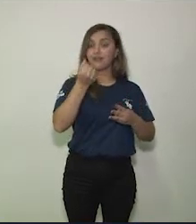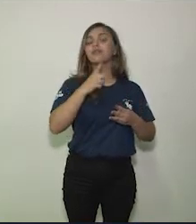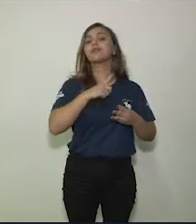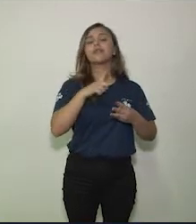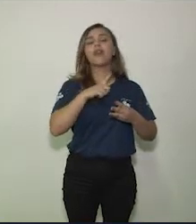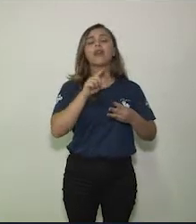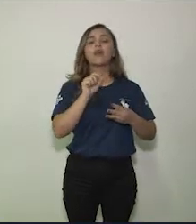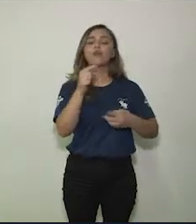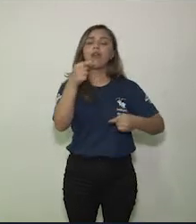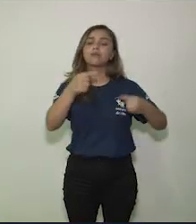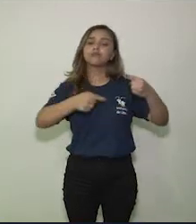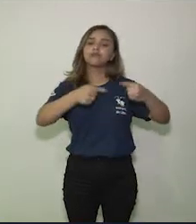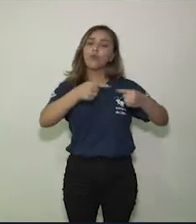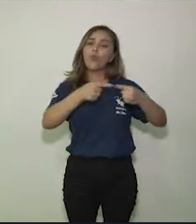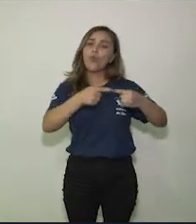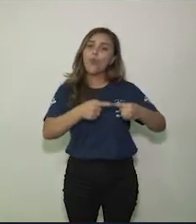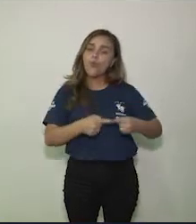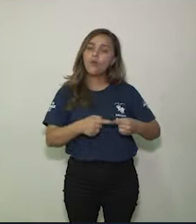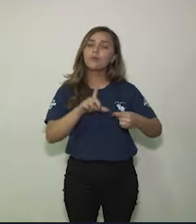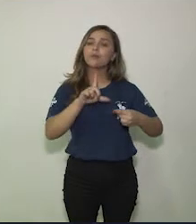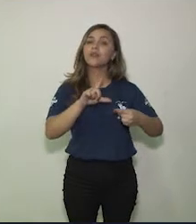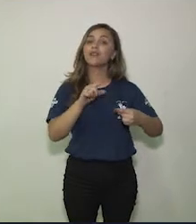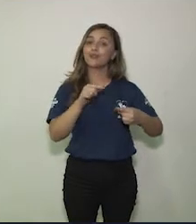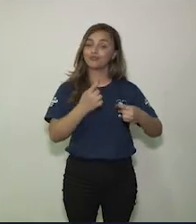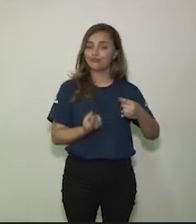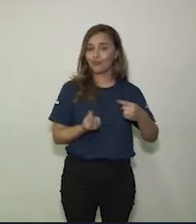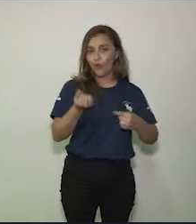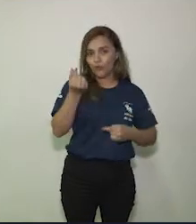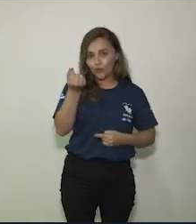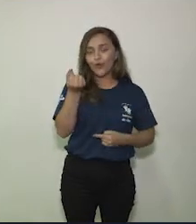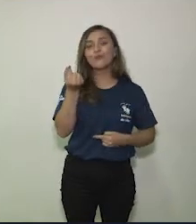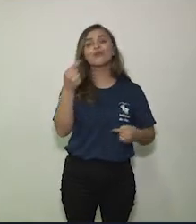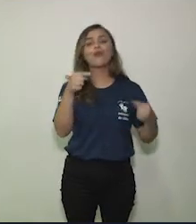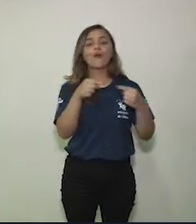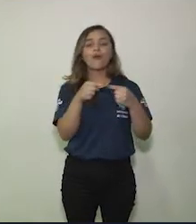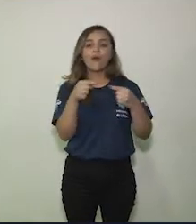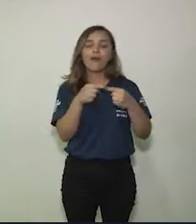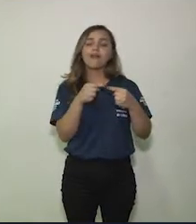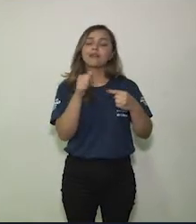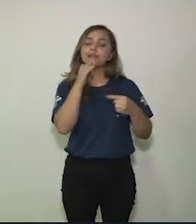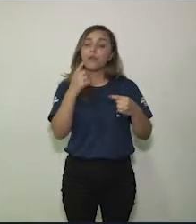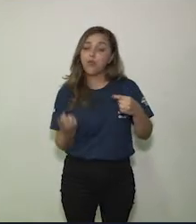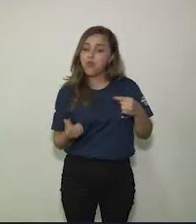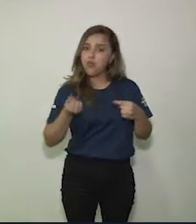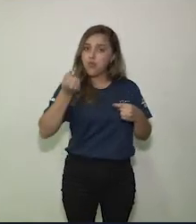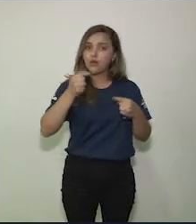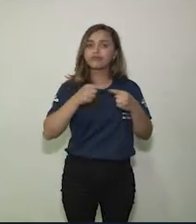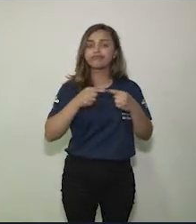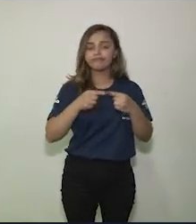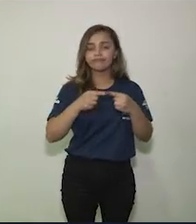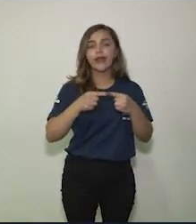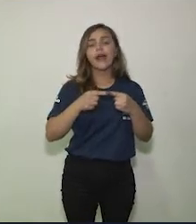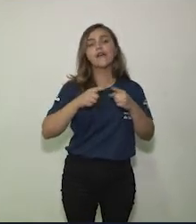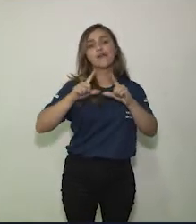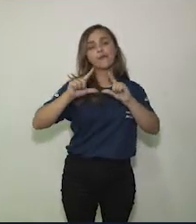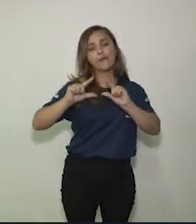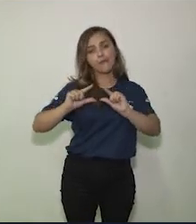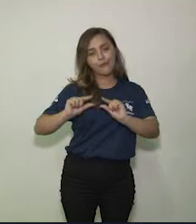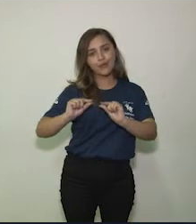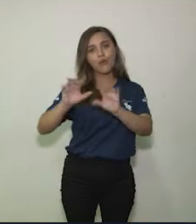inversamente com quanto melhor o perfil socioeconômico, menor a suscetibilidade. Quanto